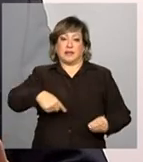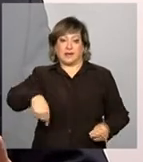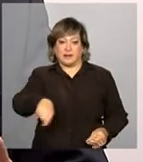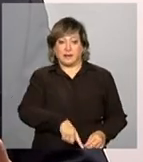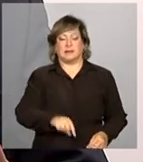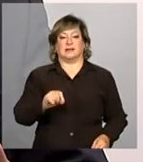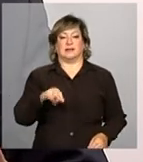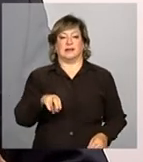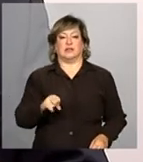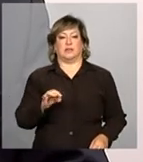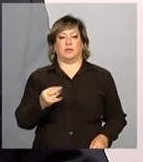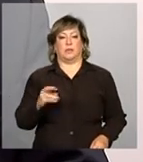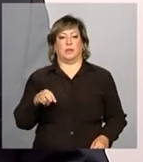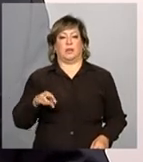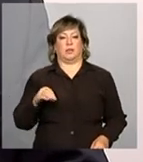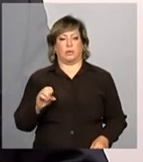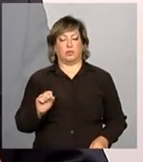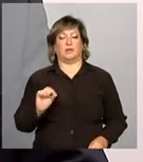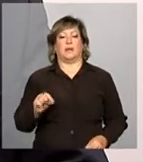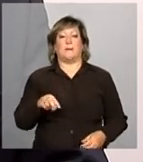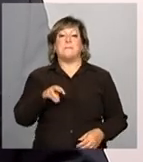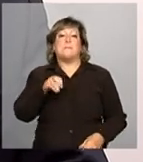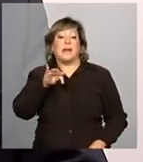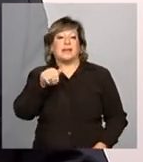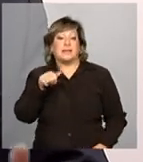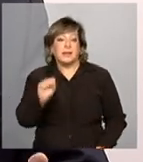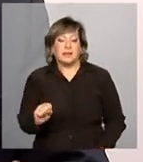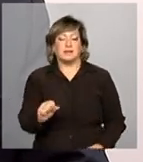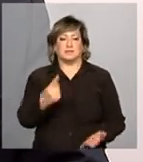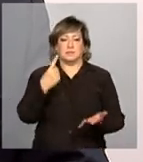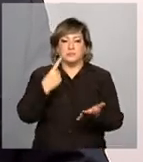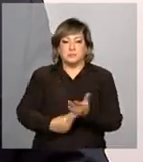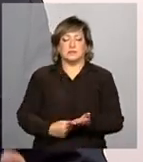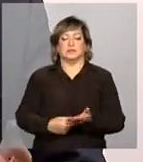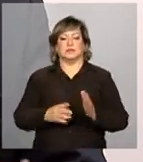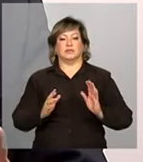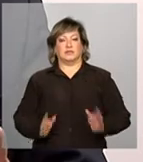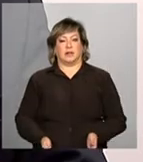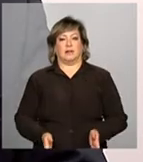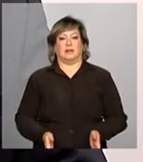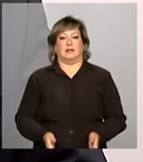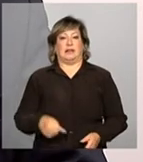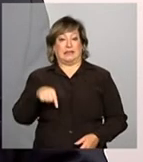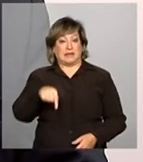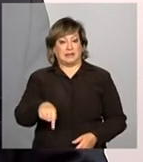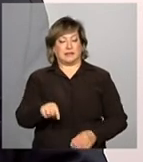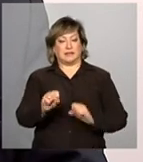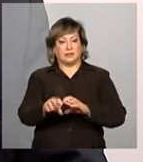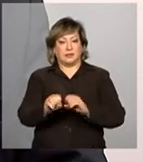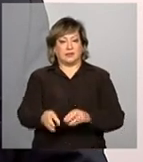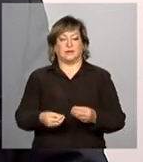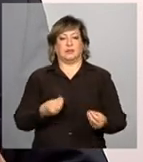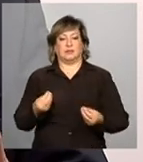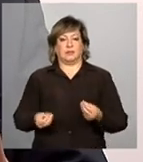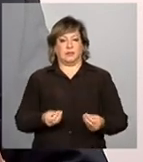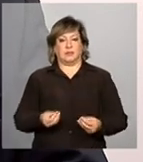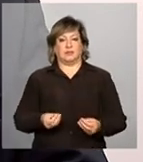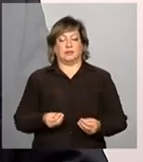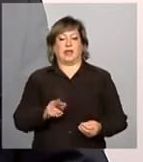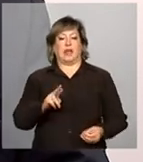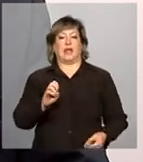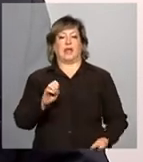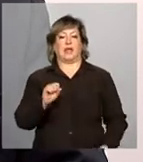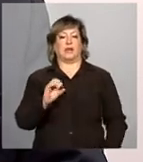as metas que estão que foram pactuadas na nação instrução né na nossa